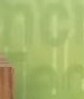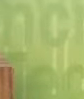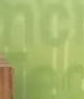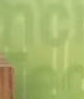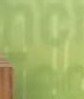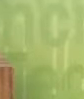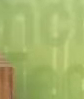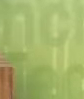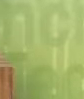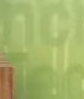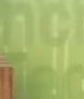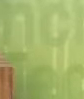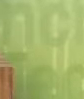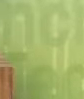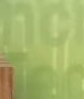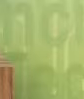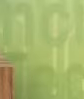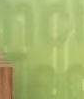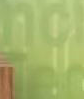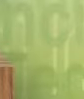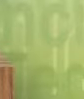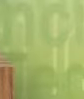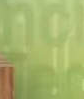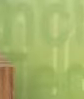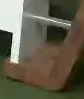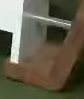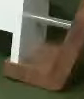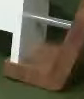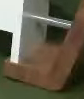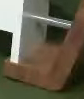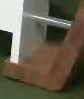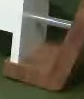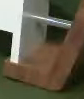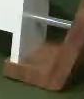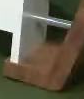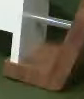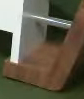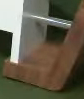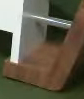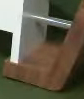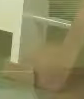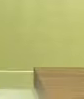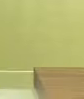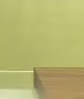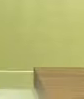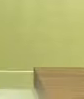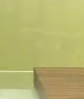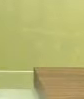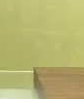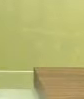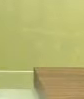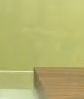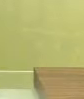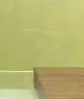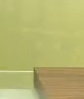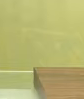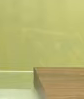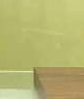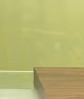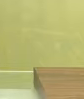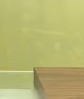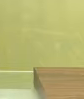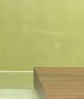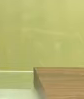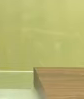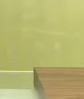um pouquinho mais devagar. Certo, professora Tayane? Isso mesmo. Eu aproveito a oportunidade para falar para cada um de vocês,